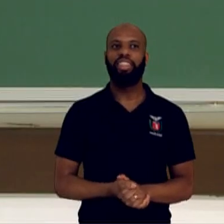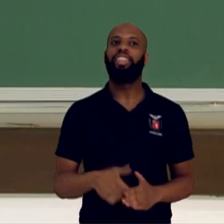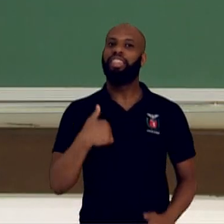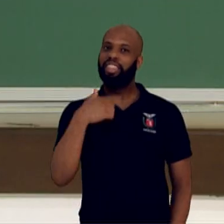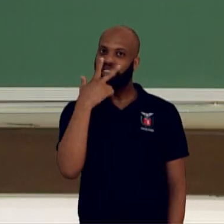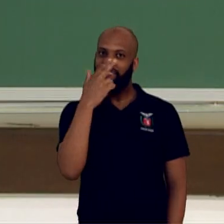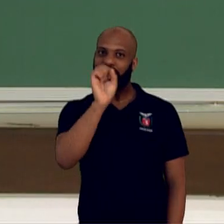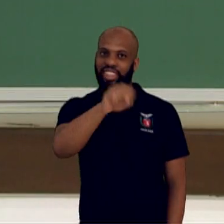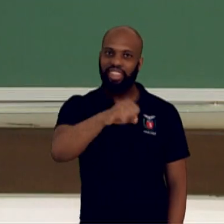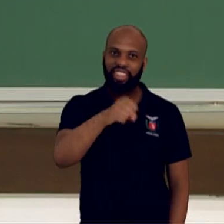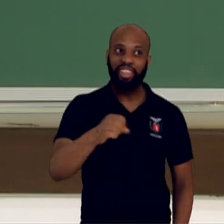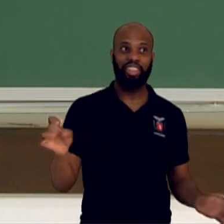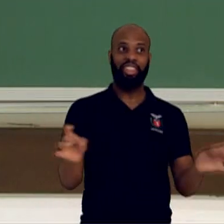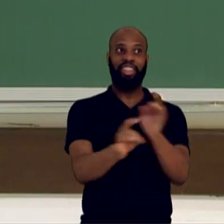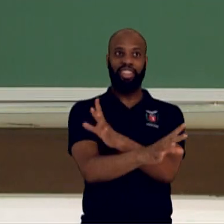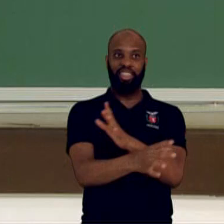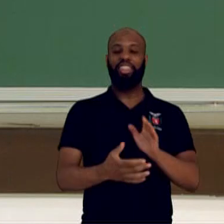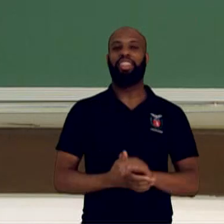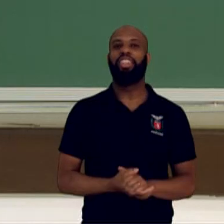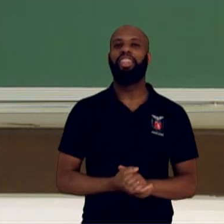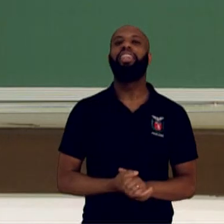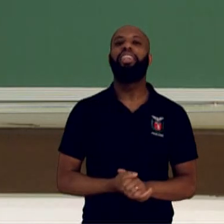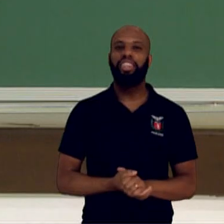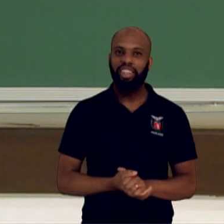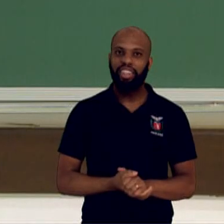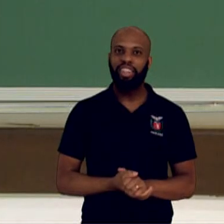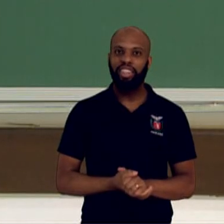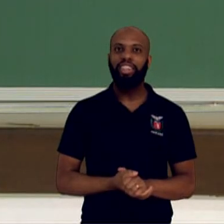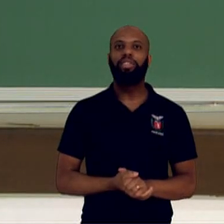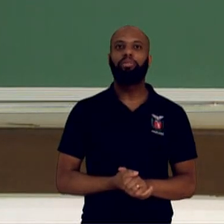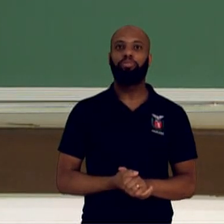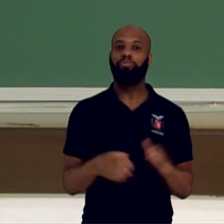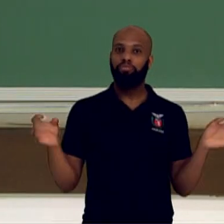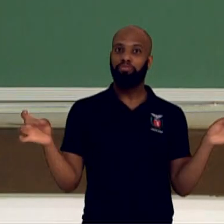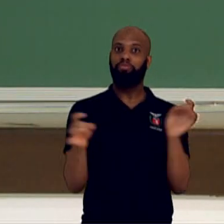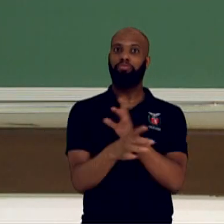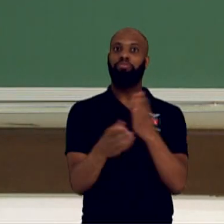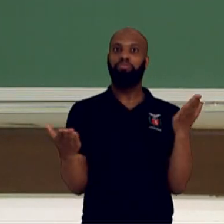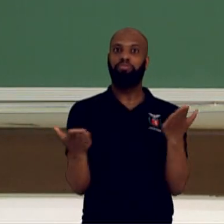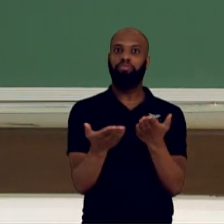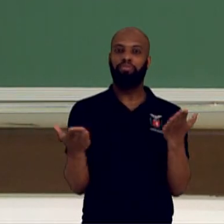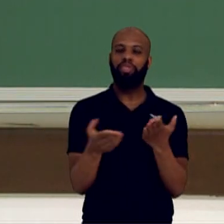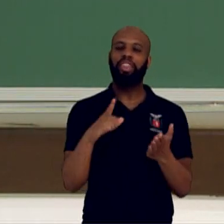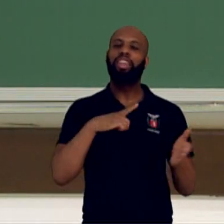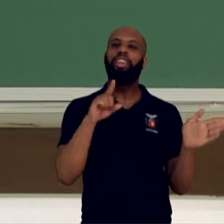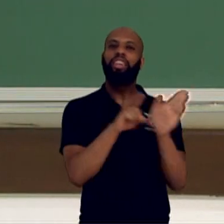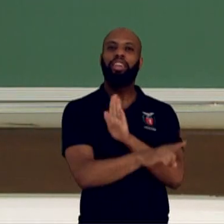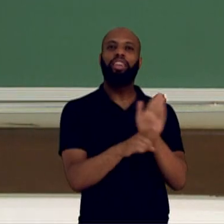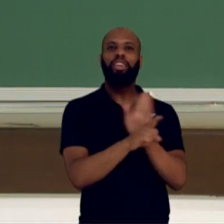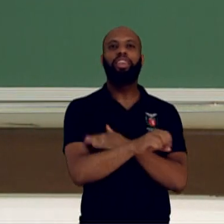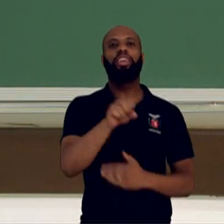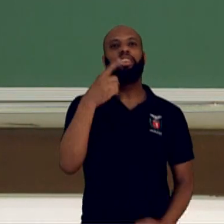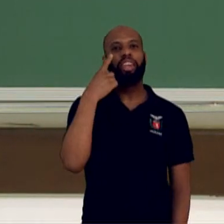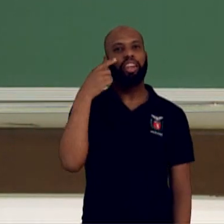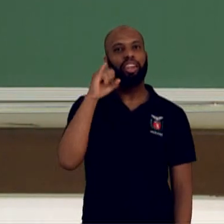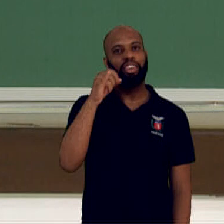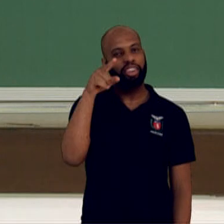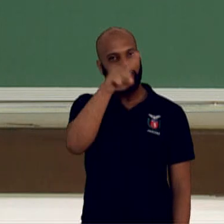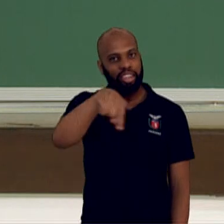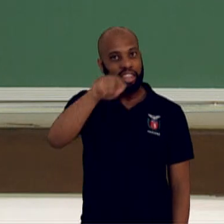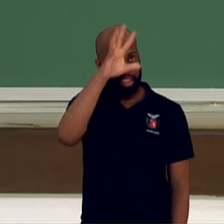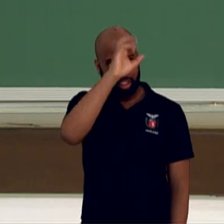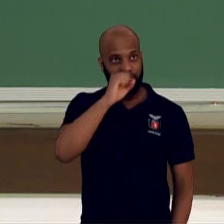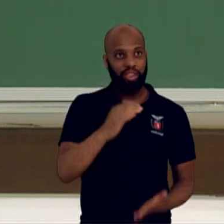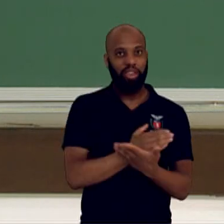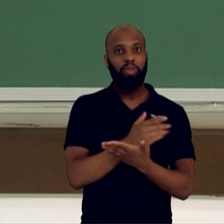a gente encerra aqui o conteúdo dessa aula e nós vamos aí para alguns exercícios para ver se a gente aprendeu alguma coisa,